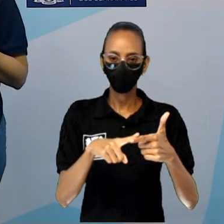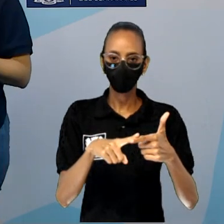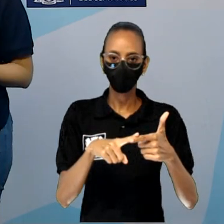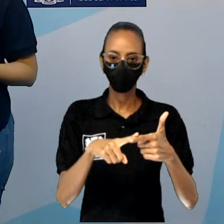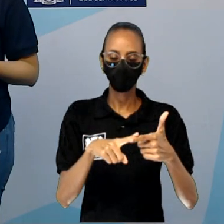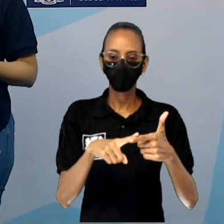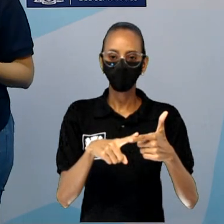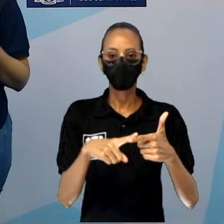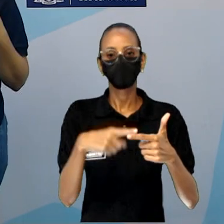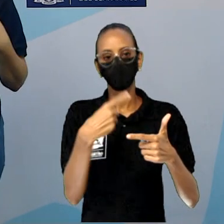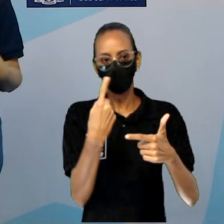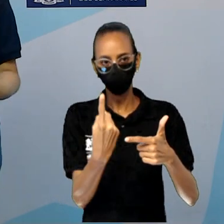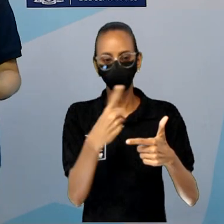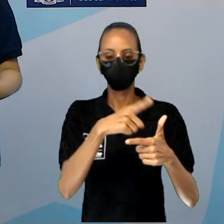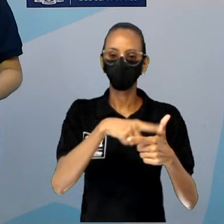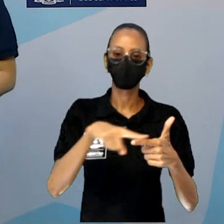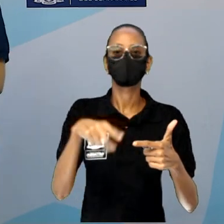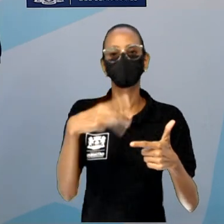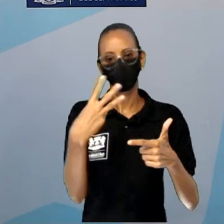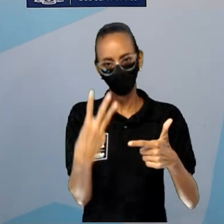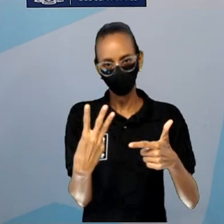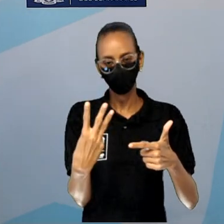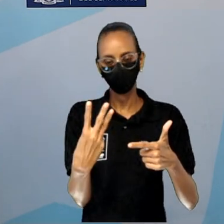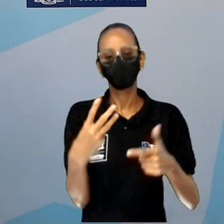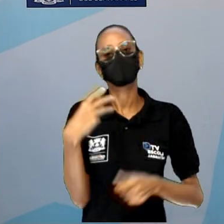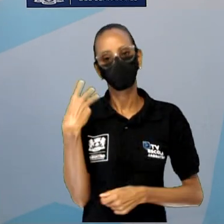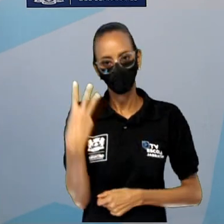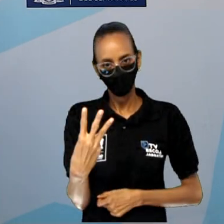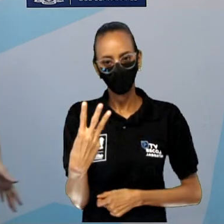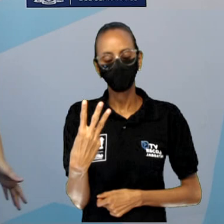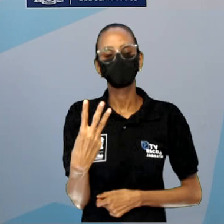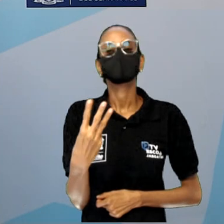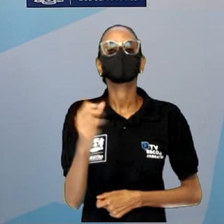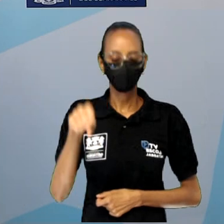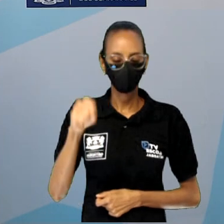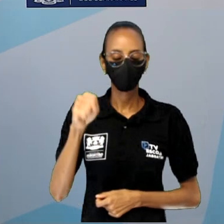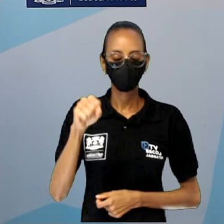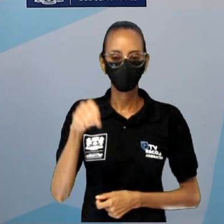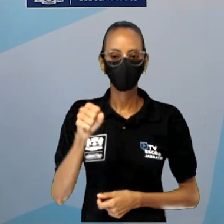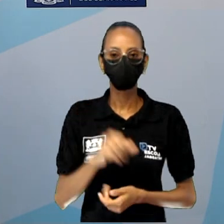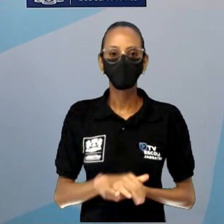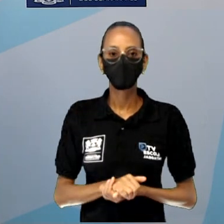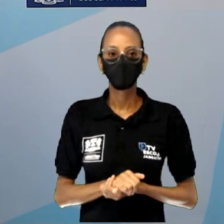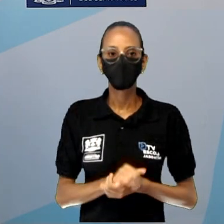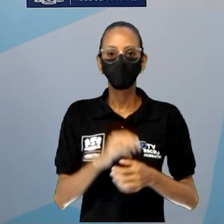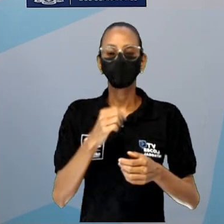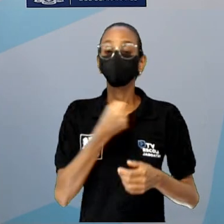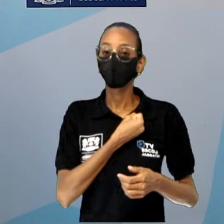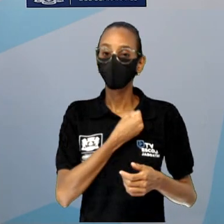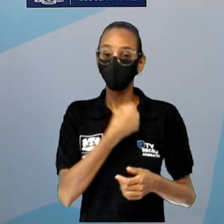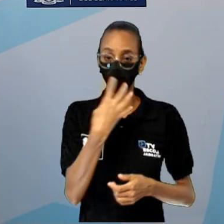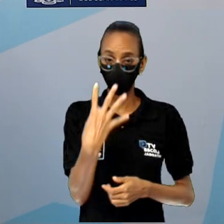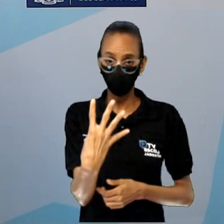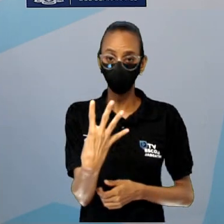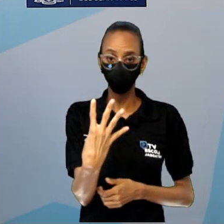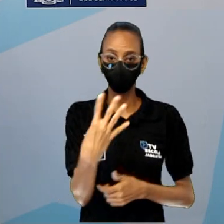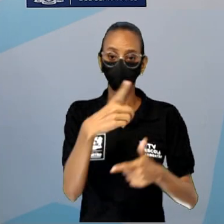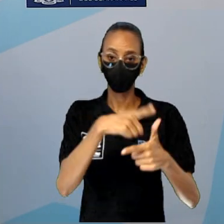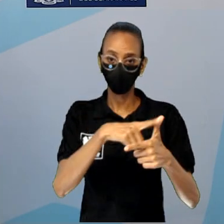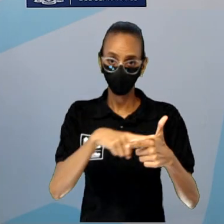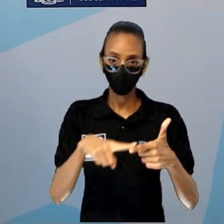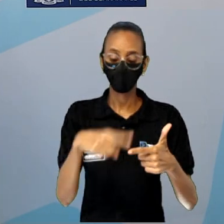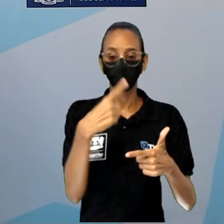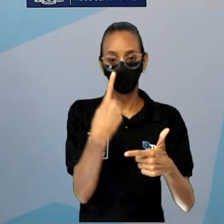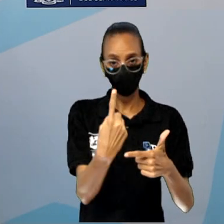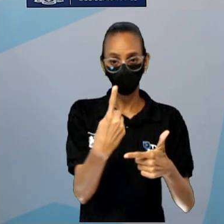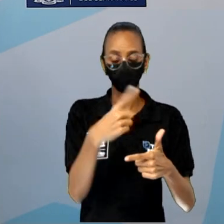divide para 1 e divide para 3. Então, o 3 também é primo, tá? E o 4? O 4 divide para